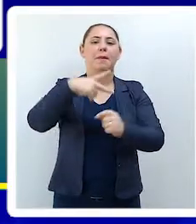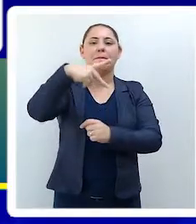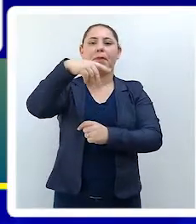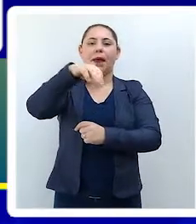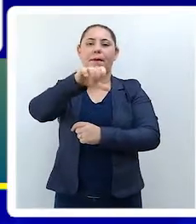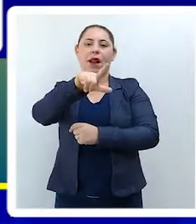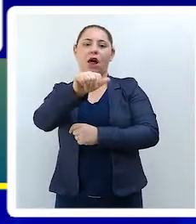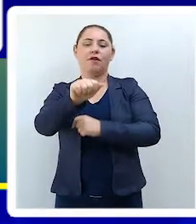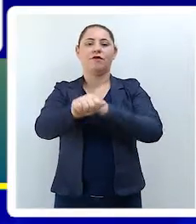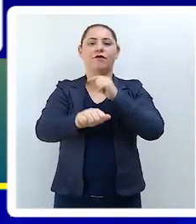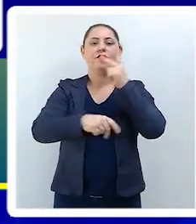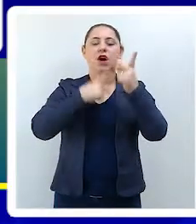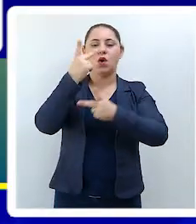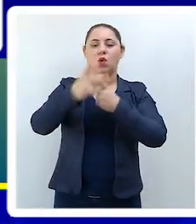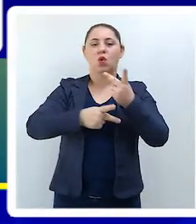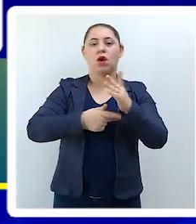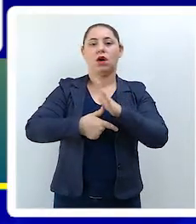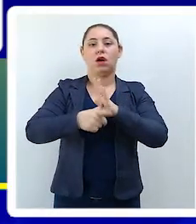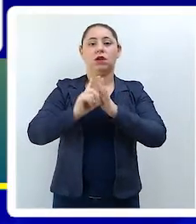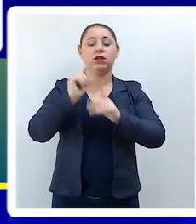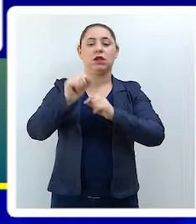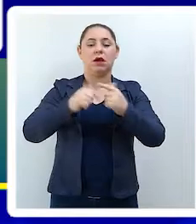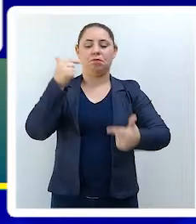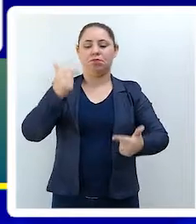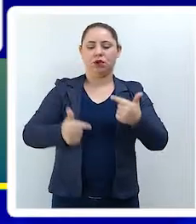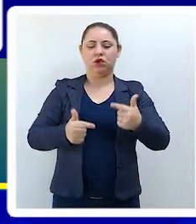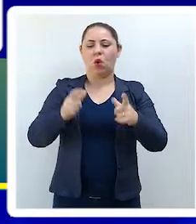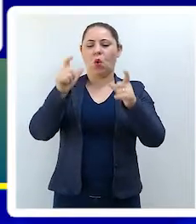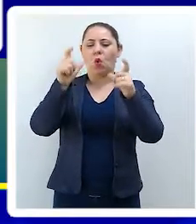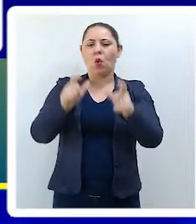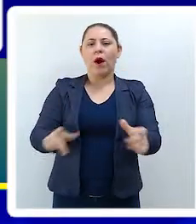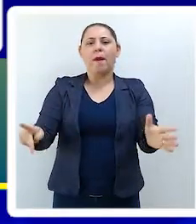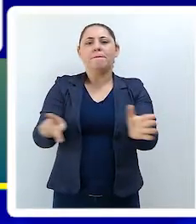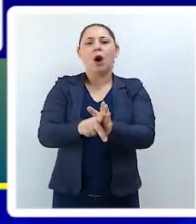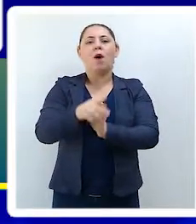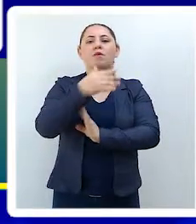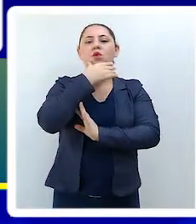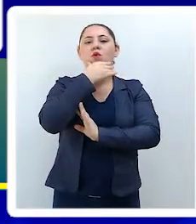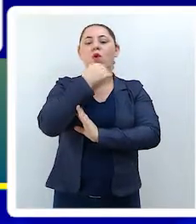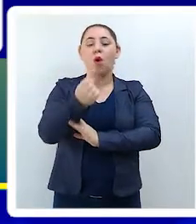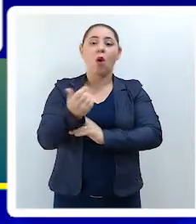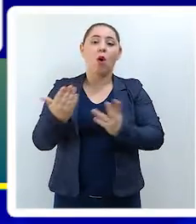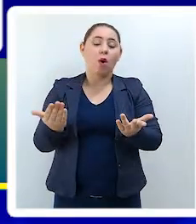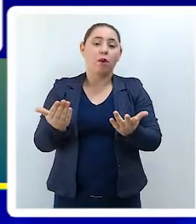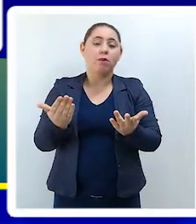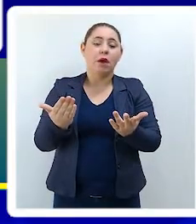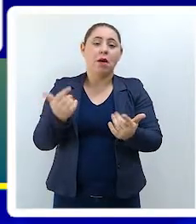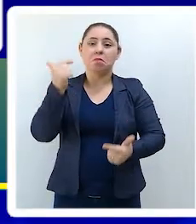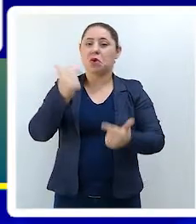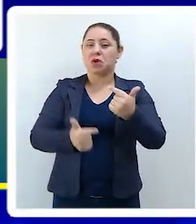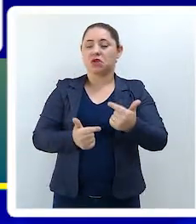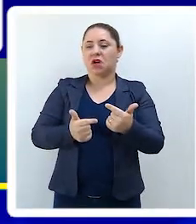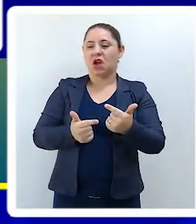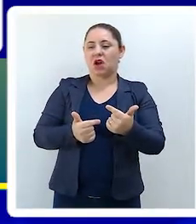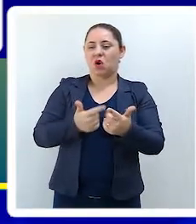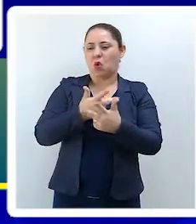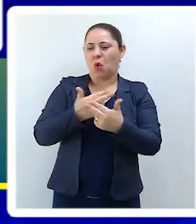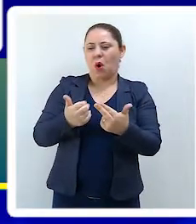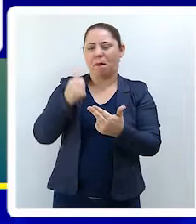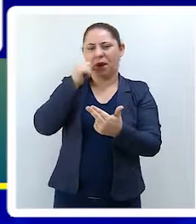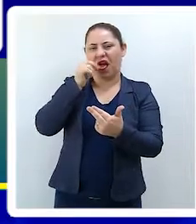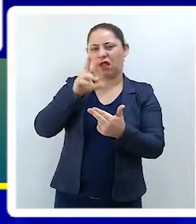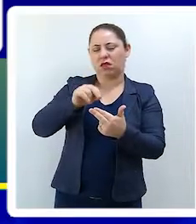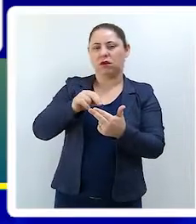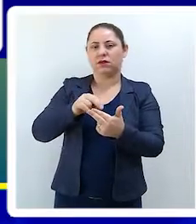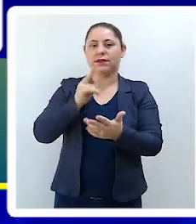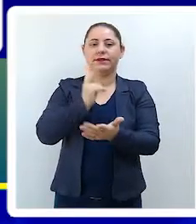Pamela mencionou no quadro anterior, de que política não é espaço para mulher, de que política não é coisa de mulher, como a